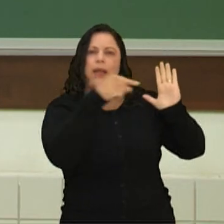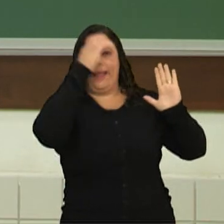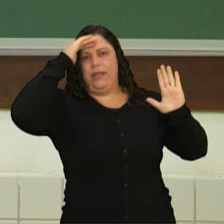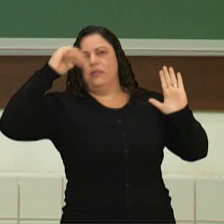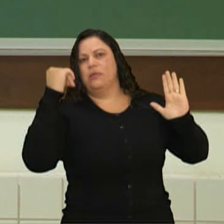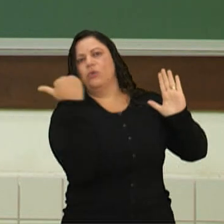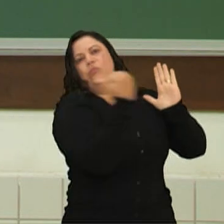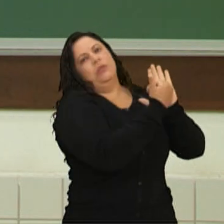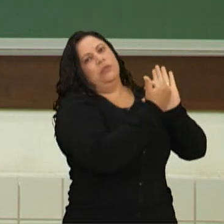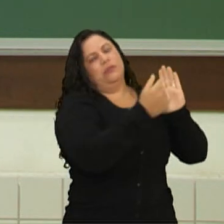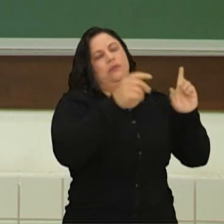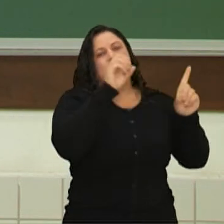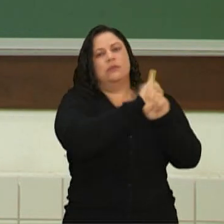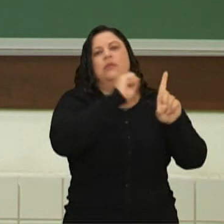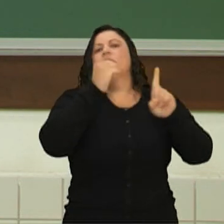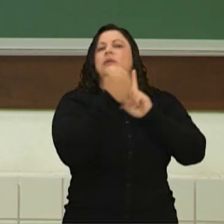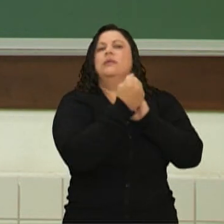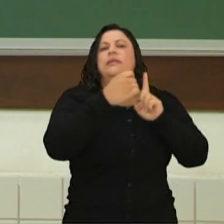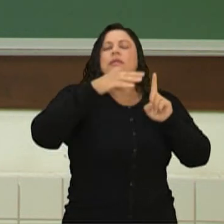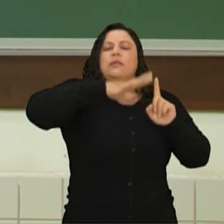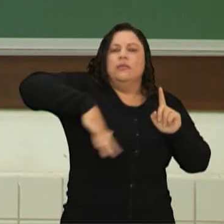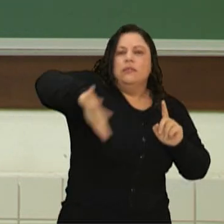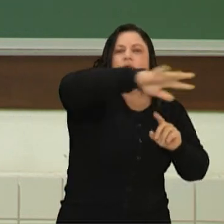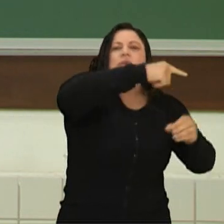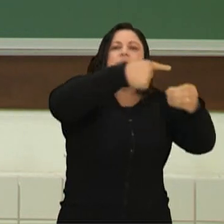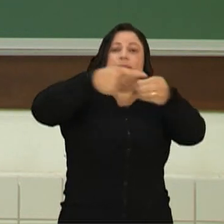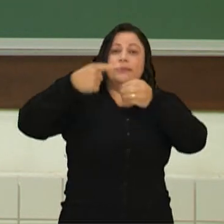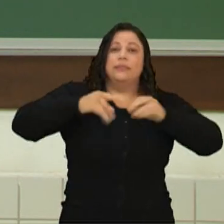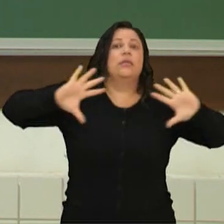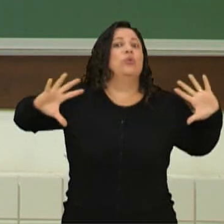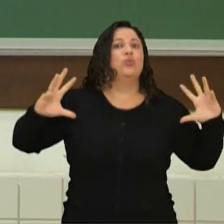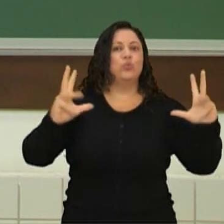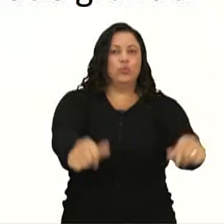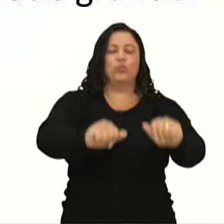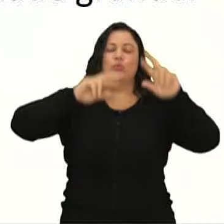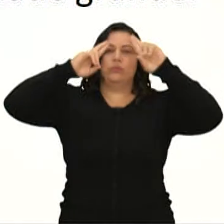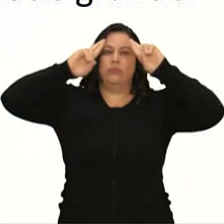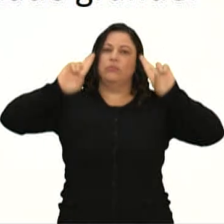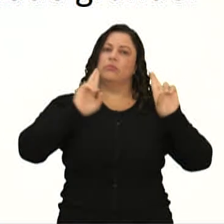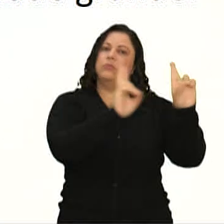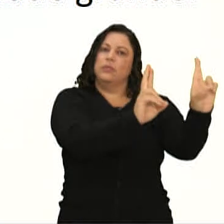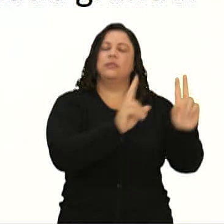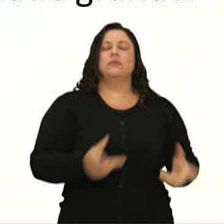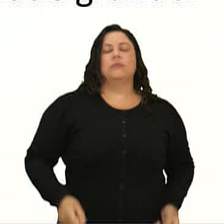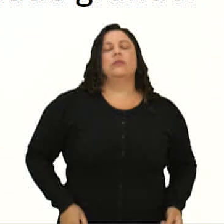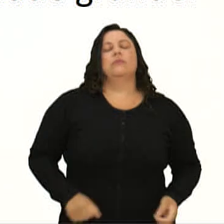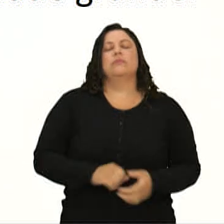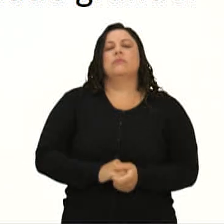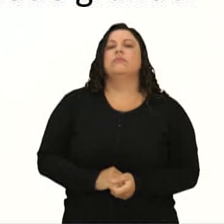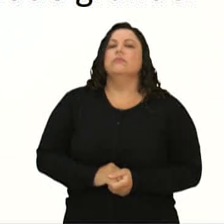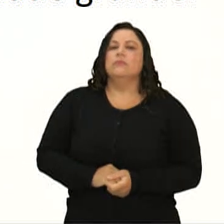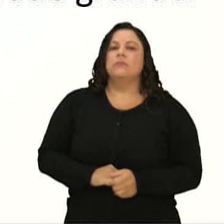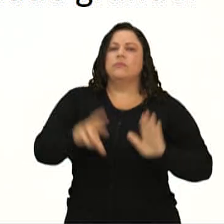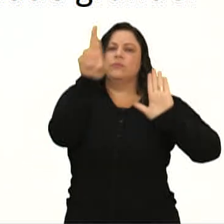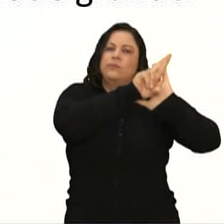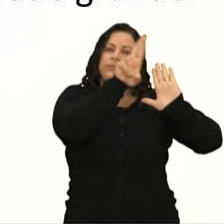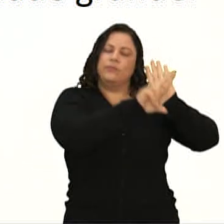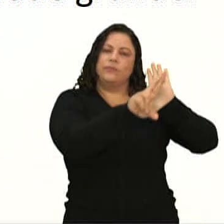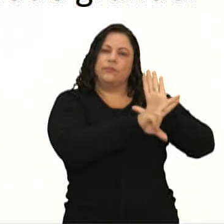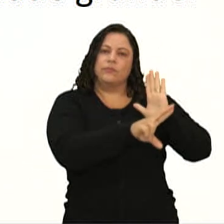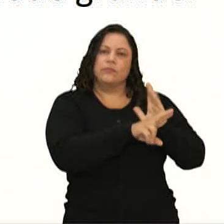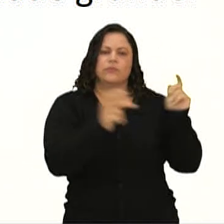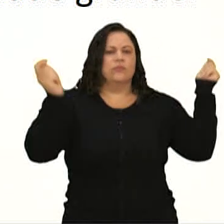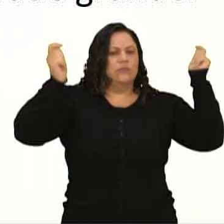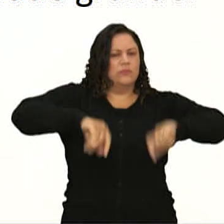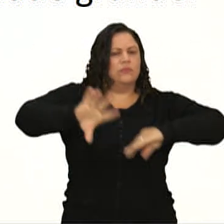torne organizada e que todo mundo se respeite. O código de conduta, composto pelos valores morais, pode